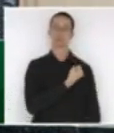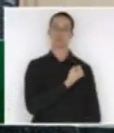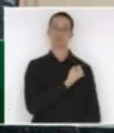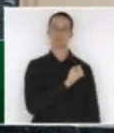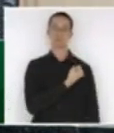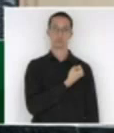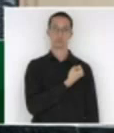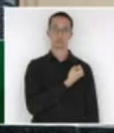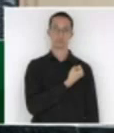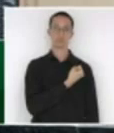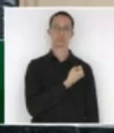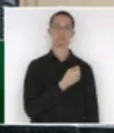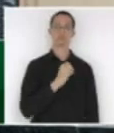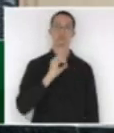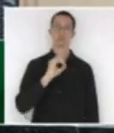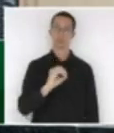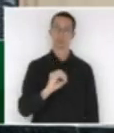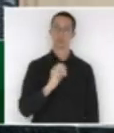projeto de lei de número